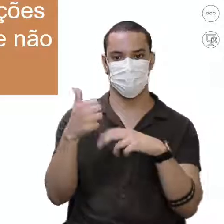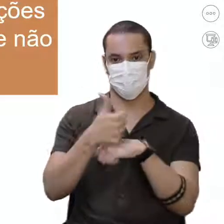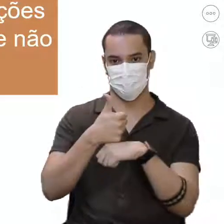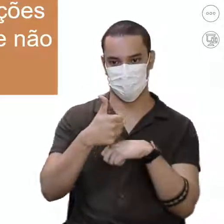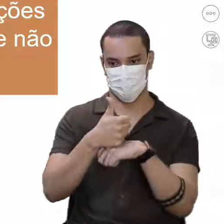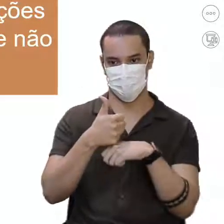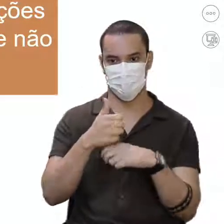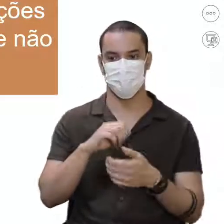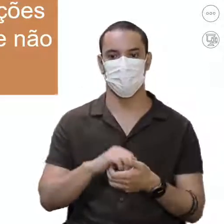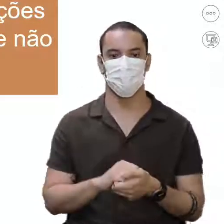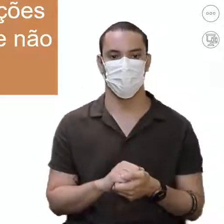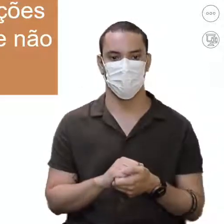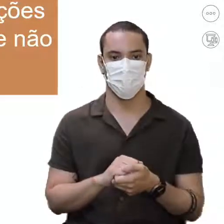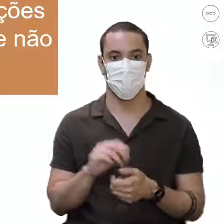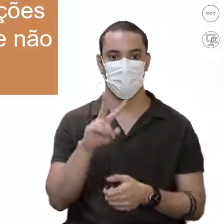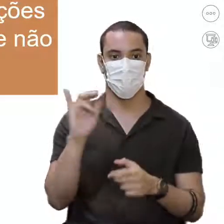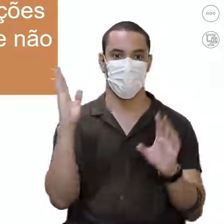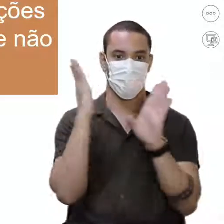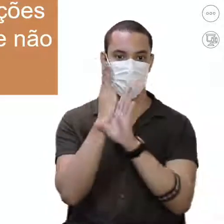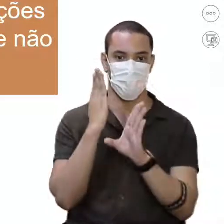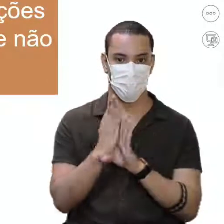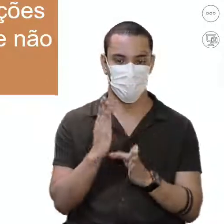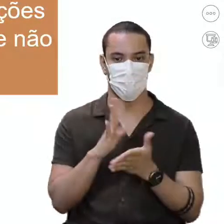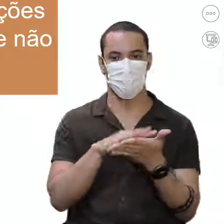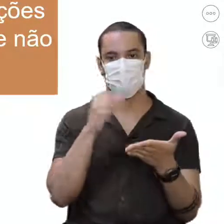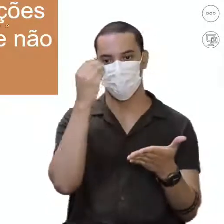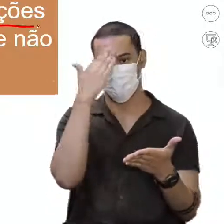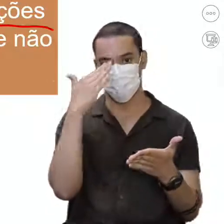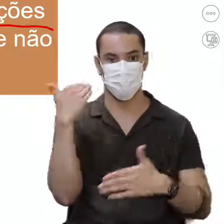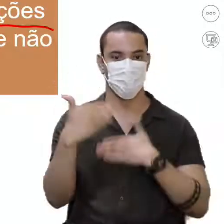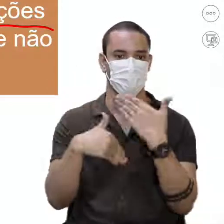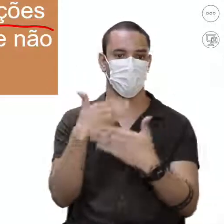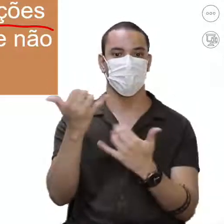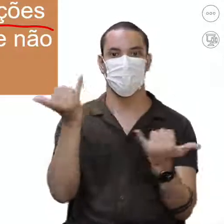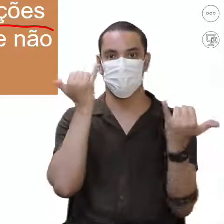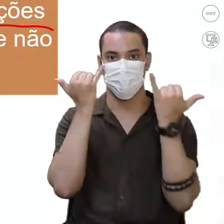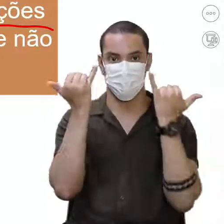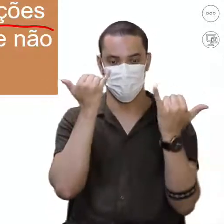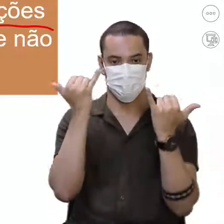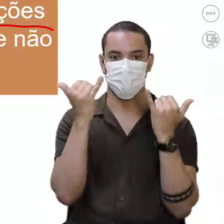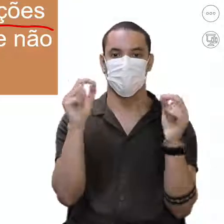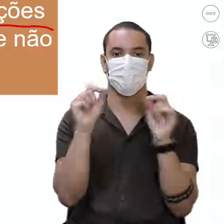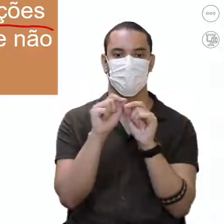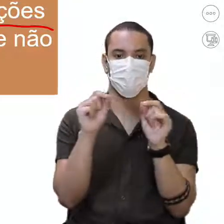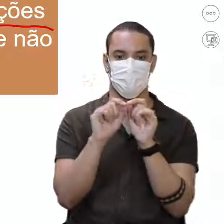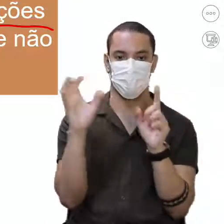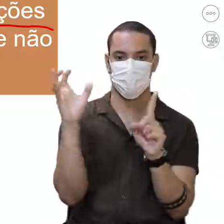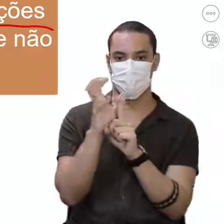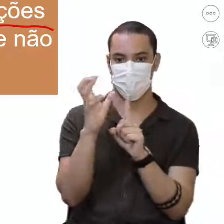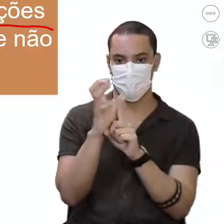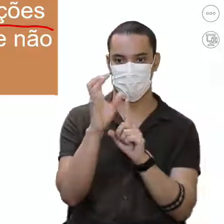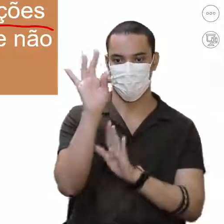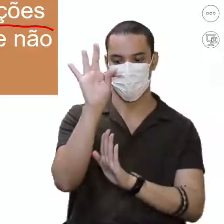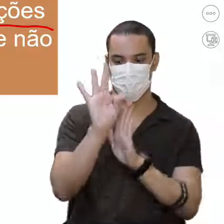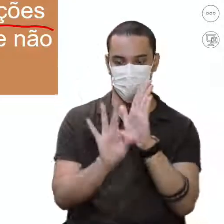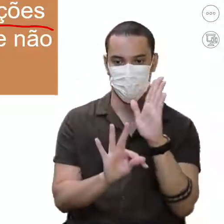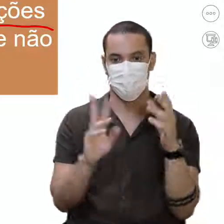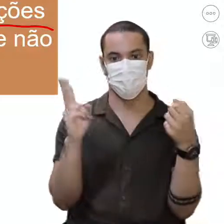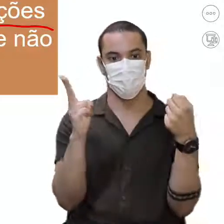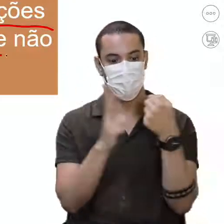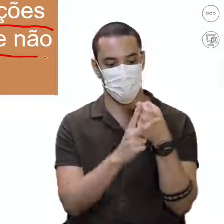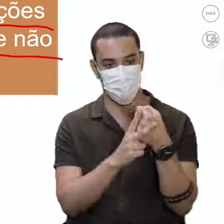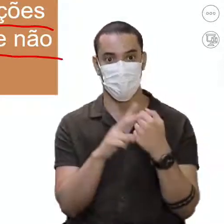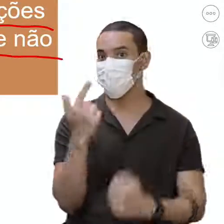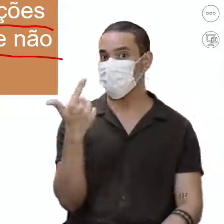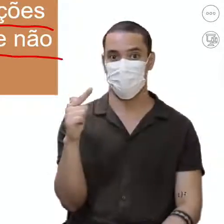profissional. Também vai localizar, interpretar e construir informações fazendo inferências